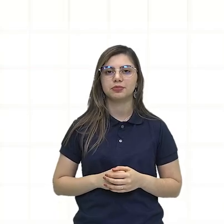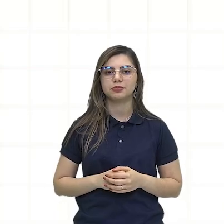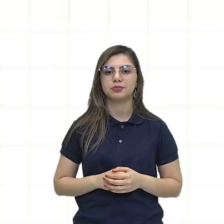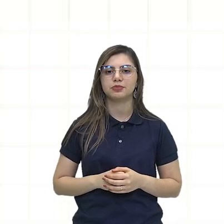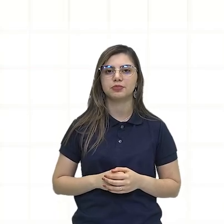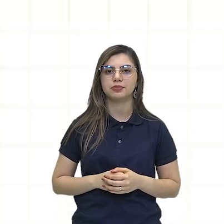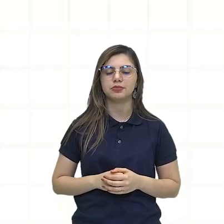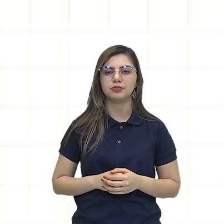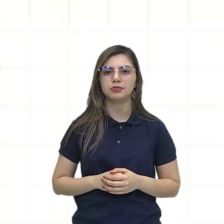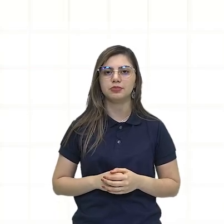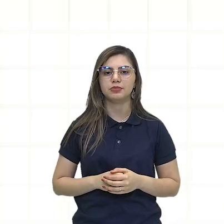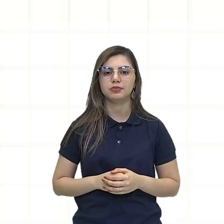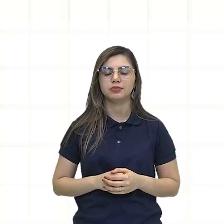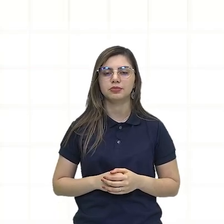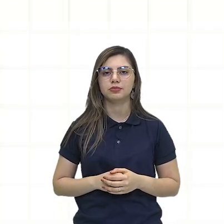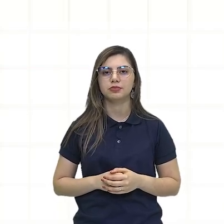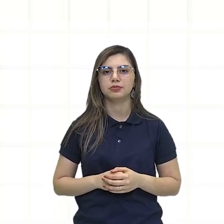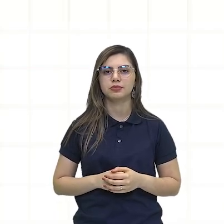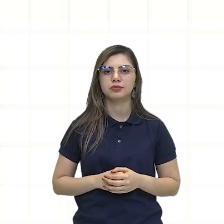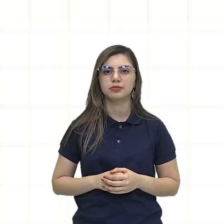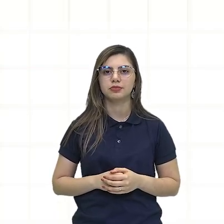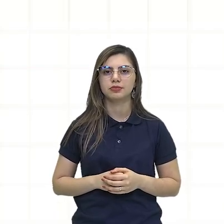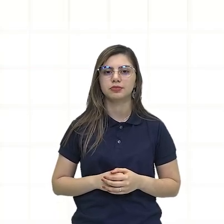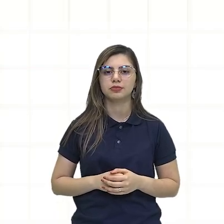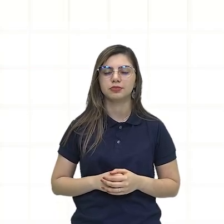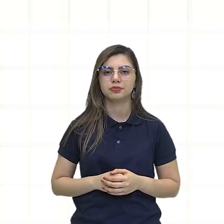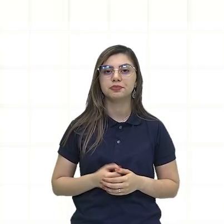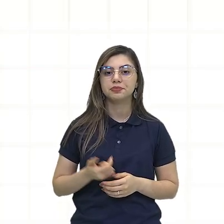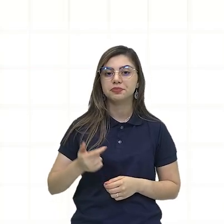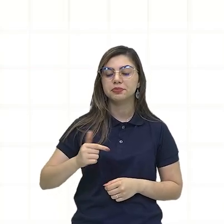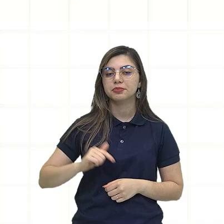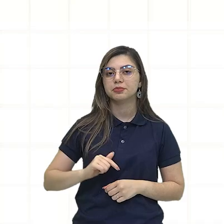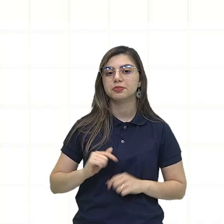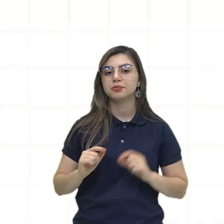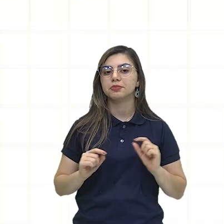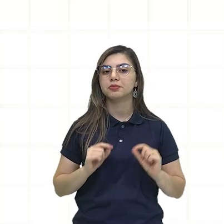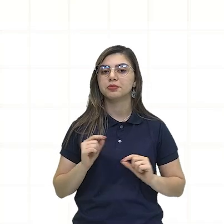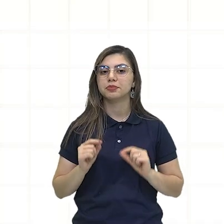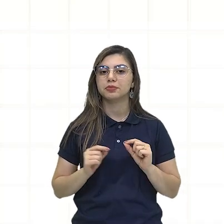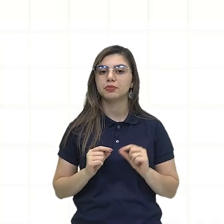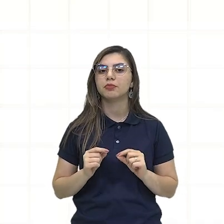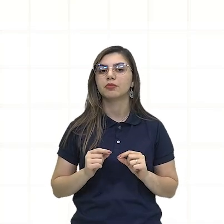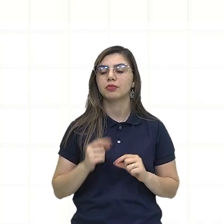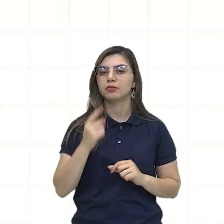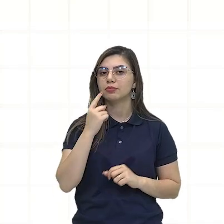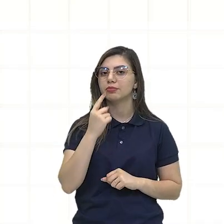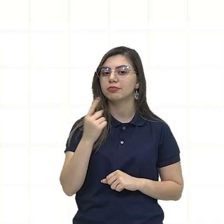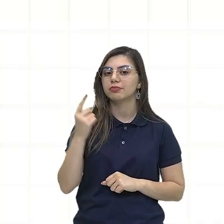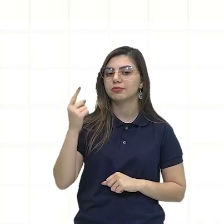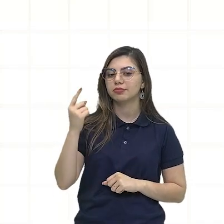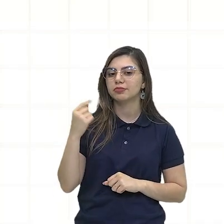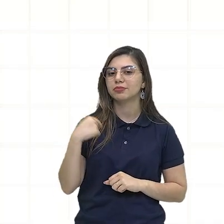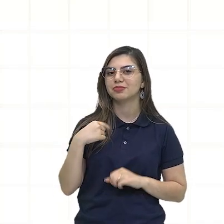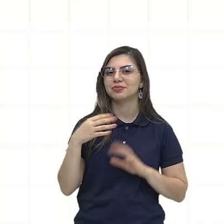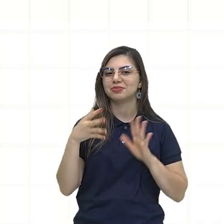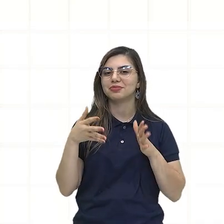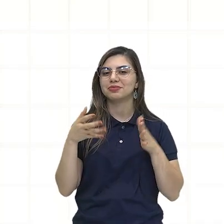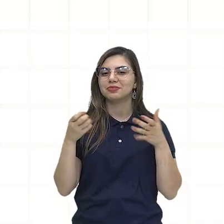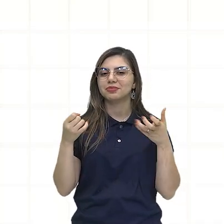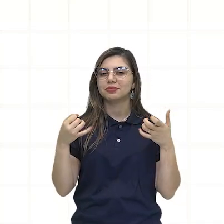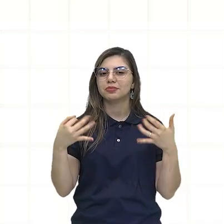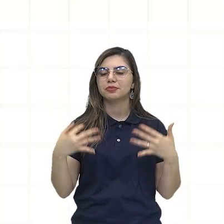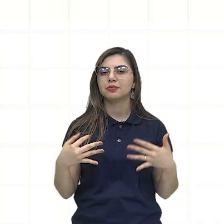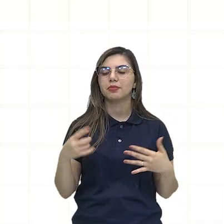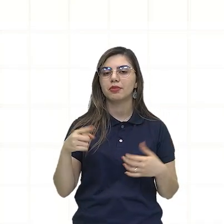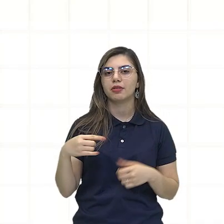foi retirado. Ok? Ainda a gente vai colocar que a importância, como eu já até adiantei, ela vai